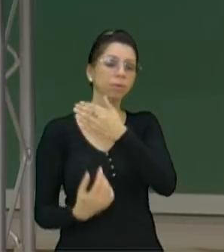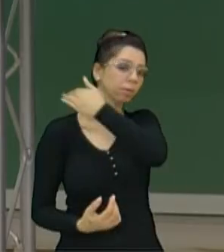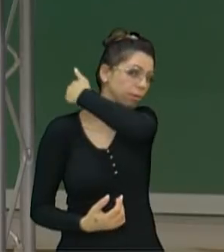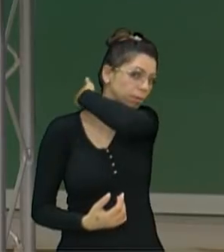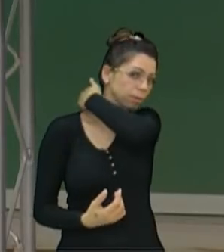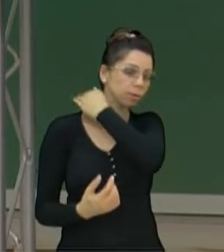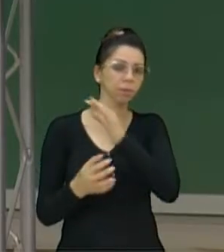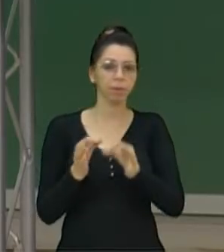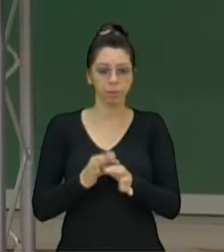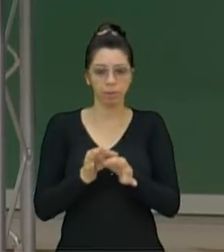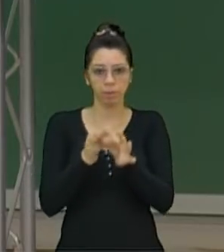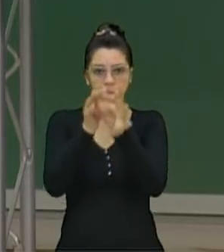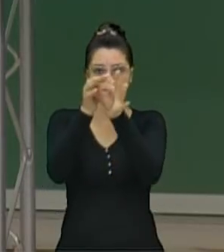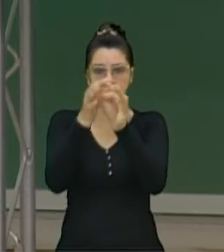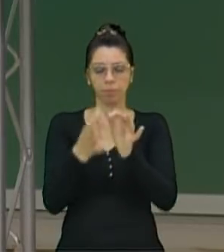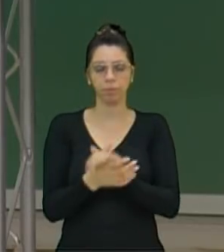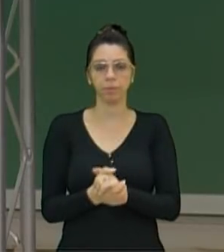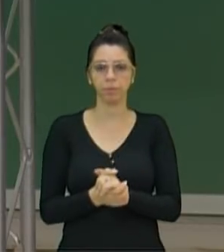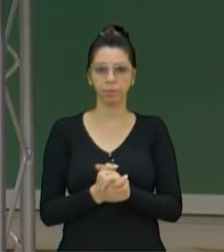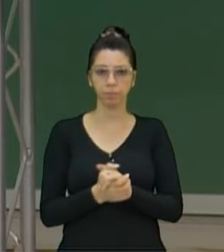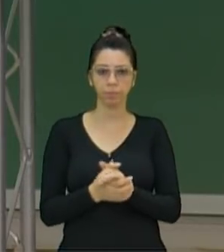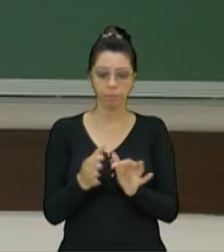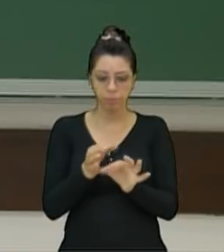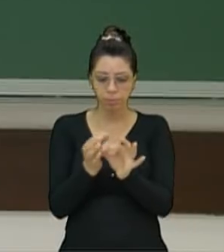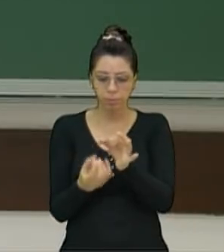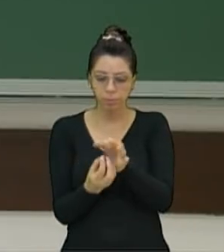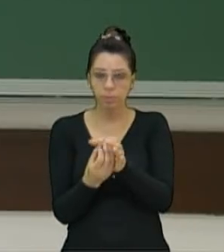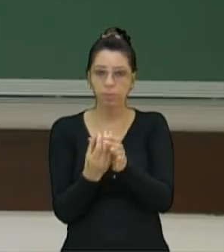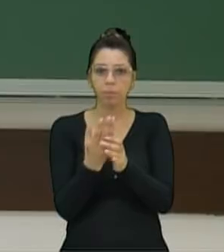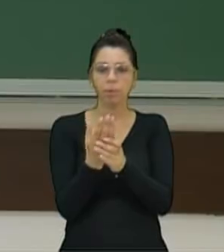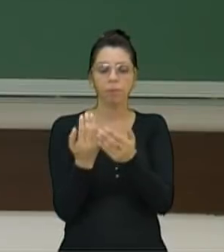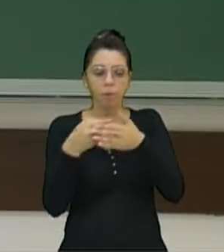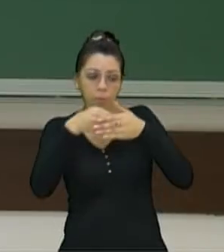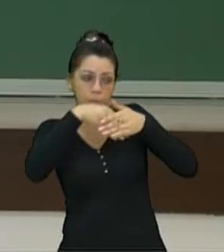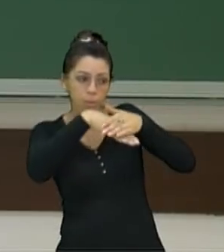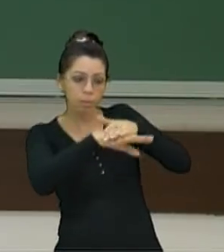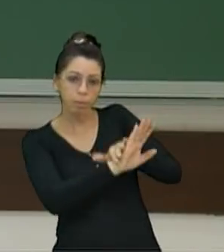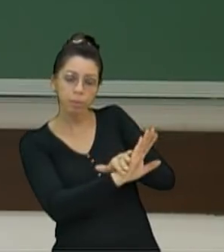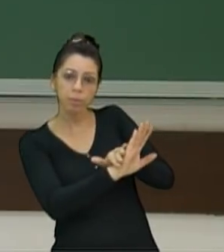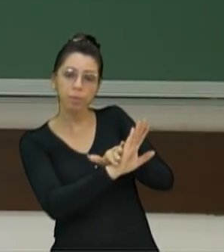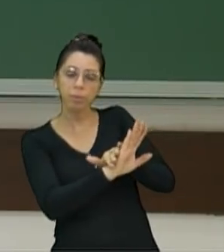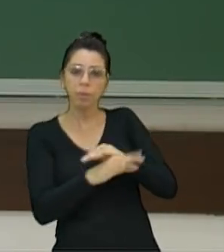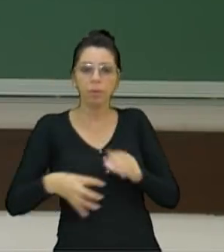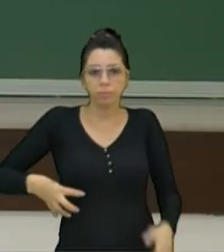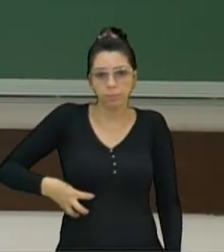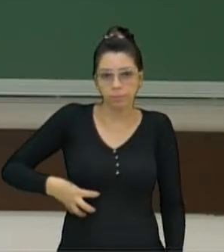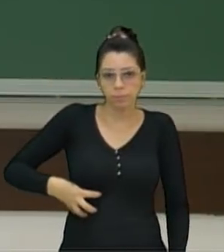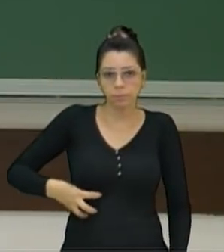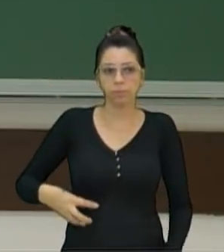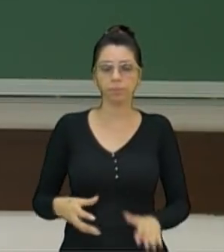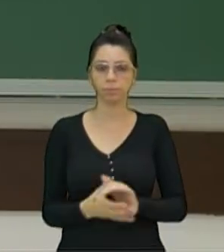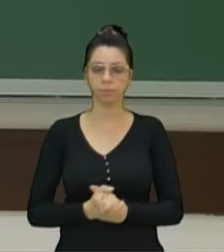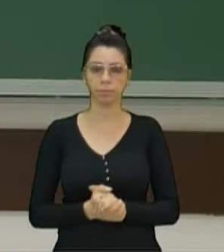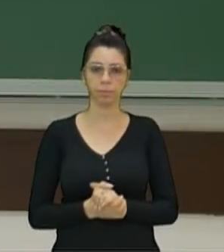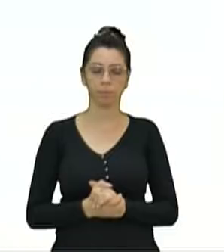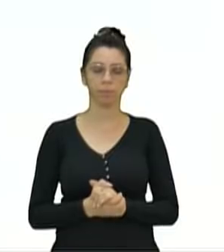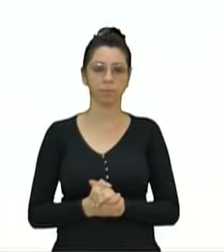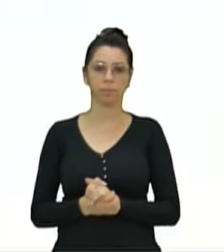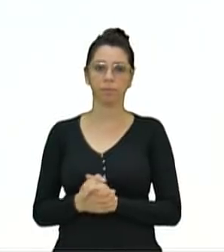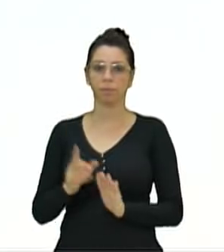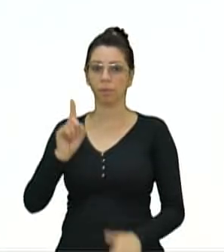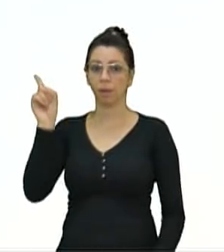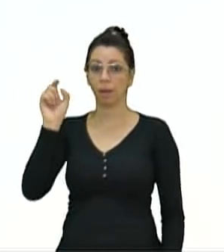glóbulo vermelho e naquele momento não precisa, muitos deles ficam guardados lá no baço, tá? Olha só a imagem